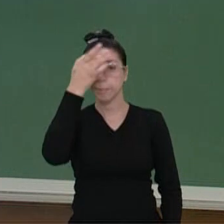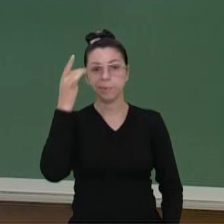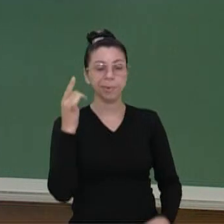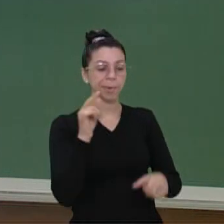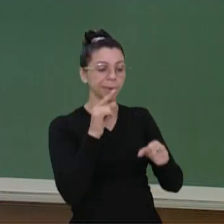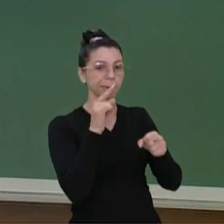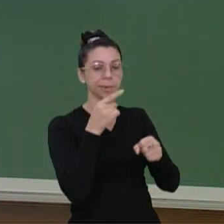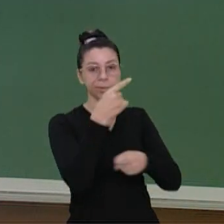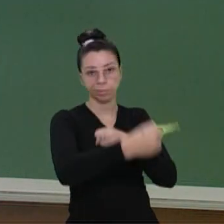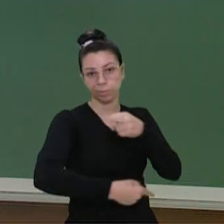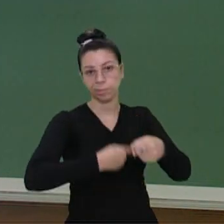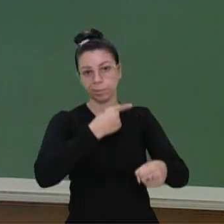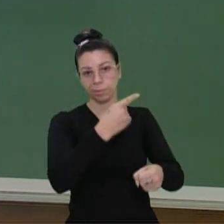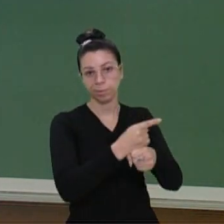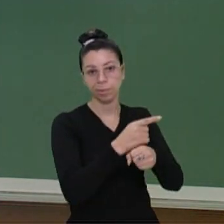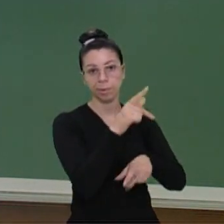de A.